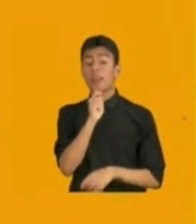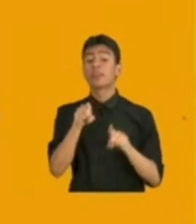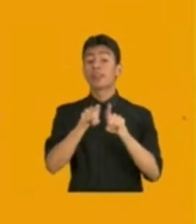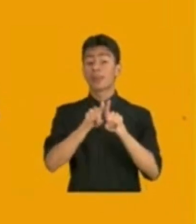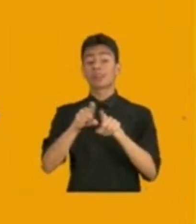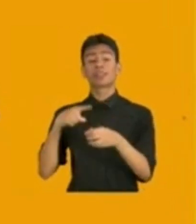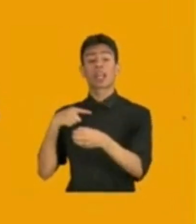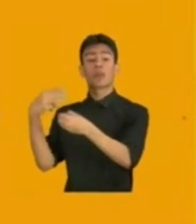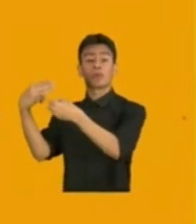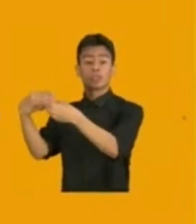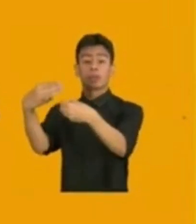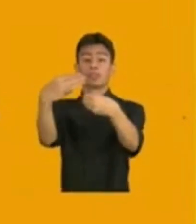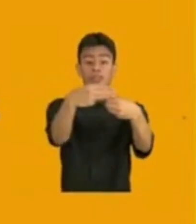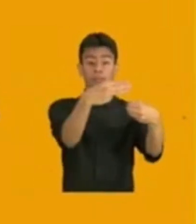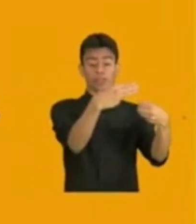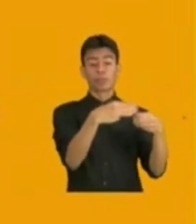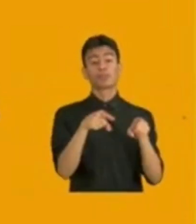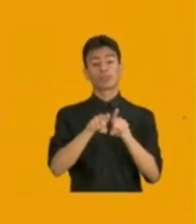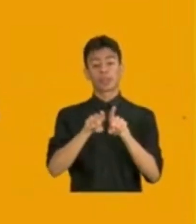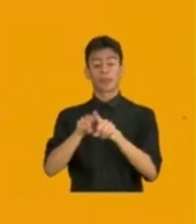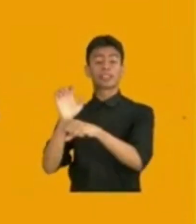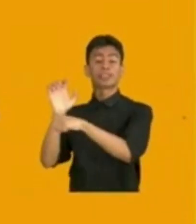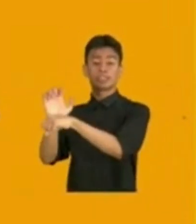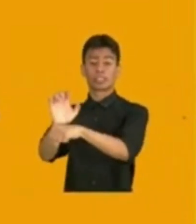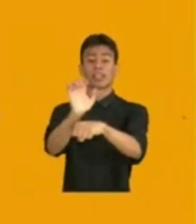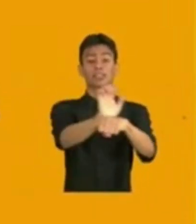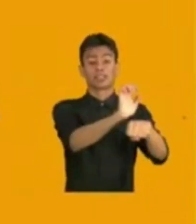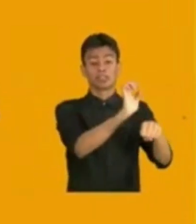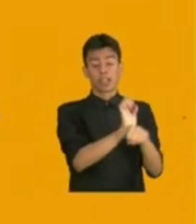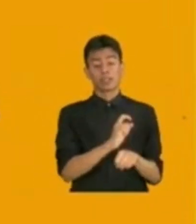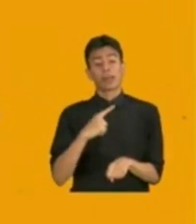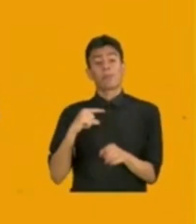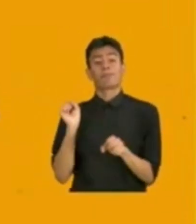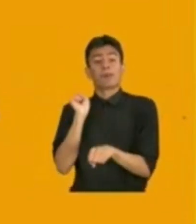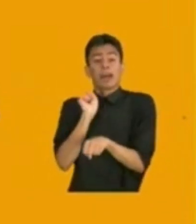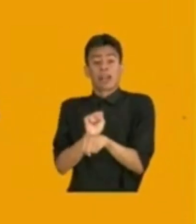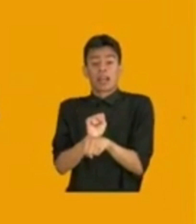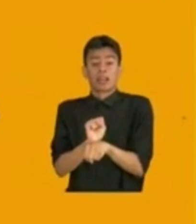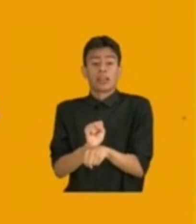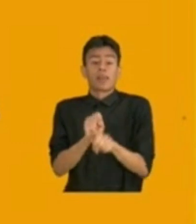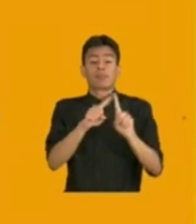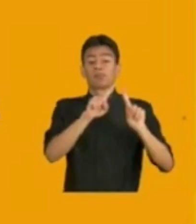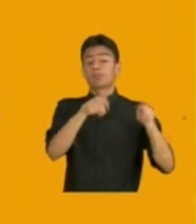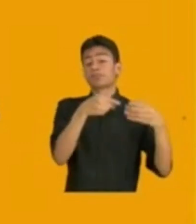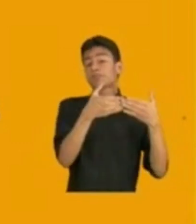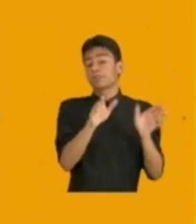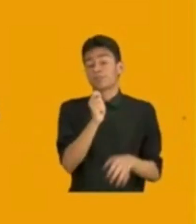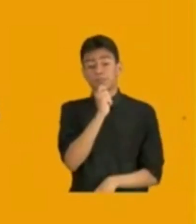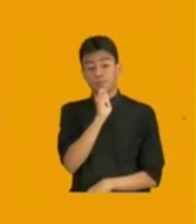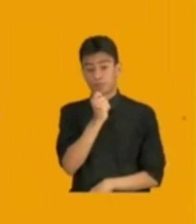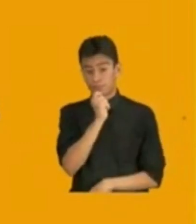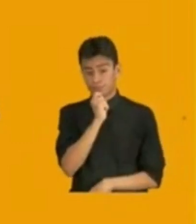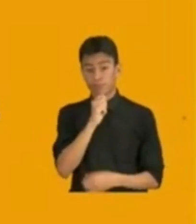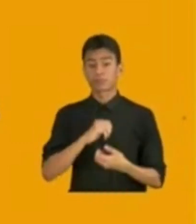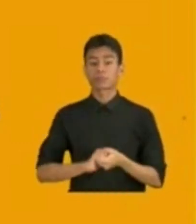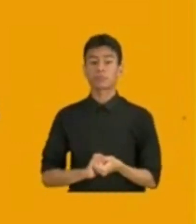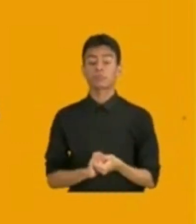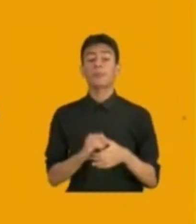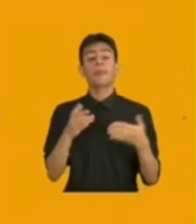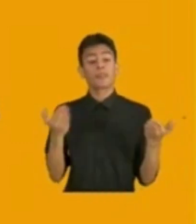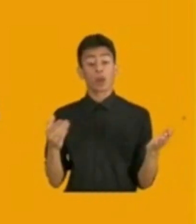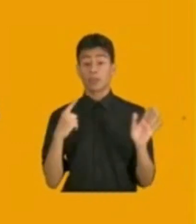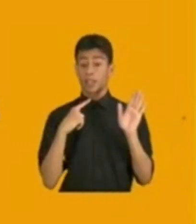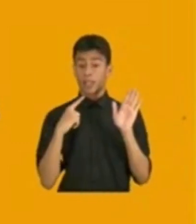município, é o Estado. Então lá diz se a obra está paralisada, se está inacabada, se está em andamento. Então naquele momento que nós lançamos o